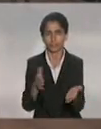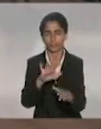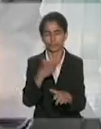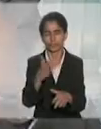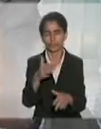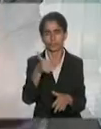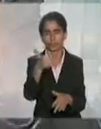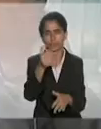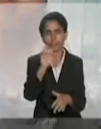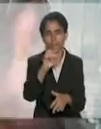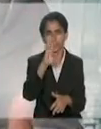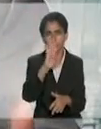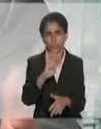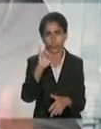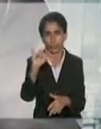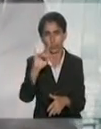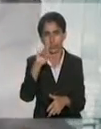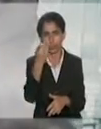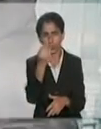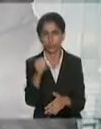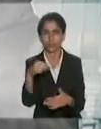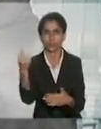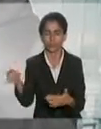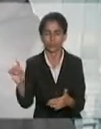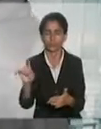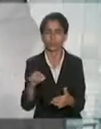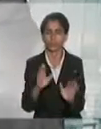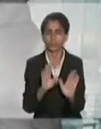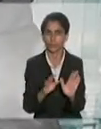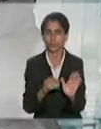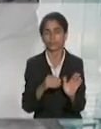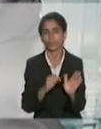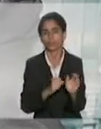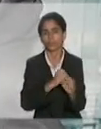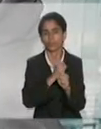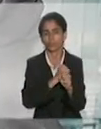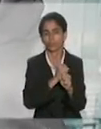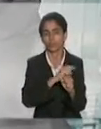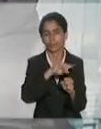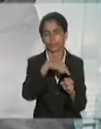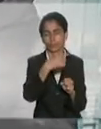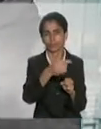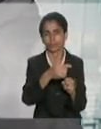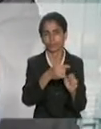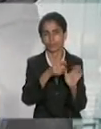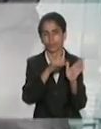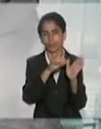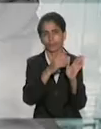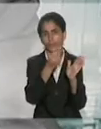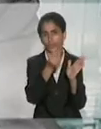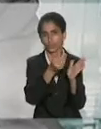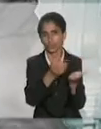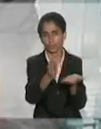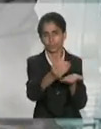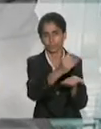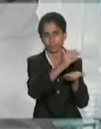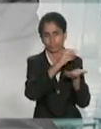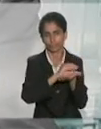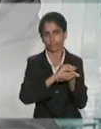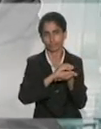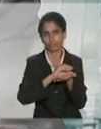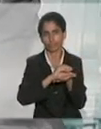de 10 bilhões de reais, e tem uma proposta orçamentária deficitária, isto é,